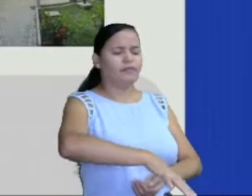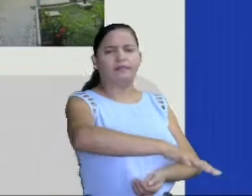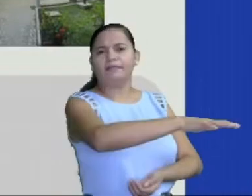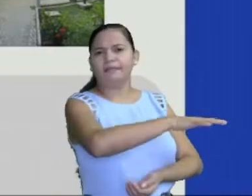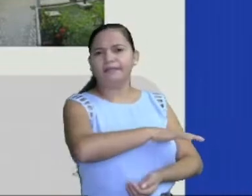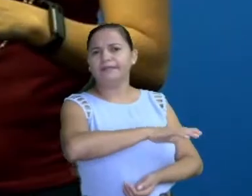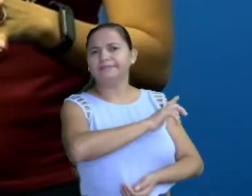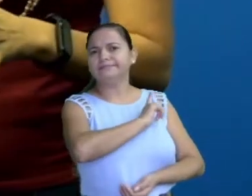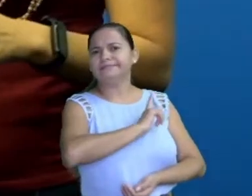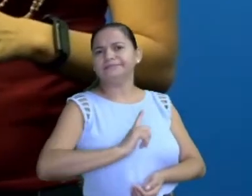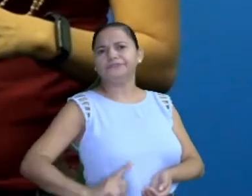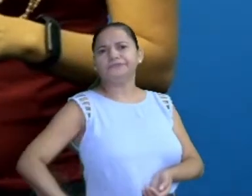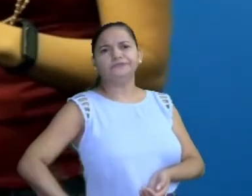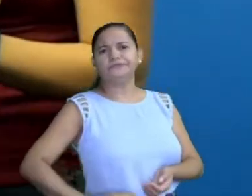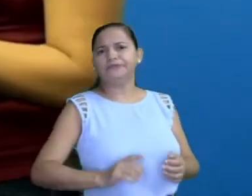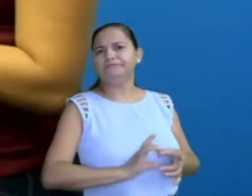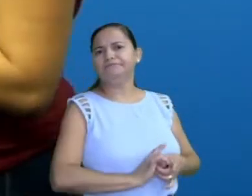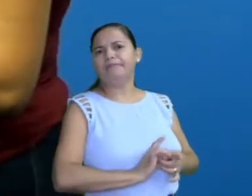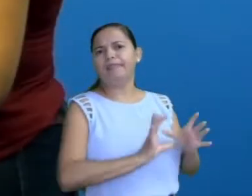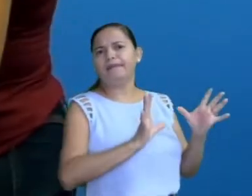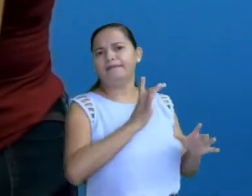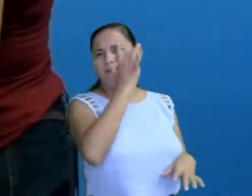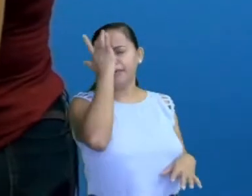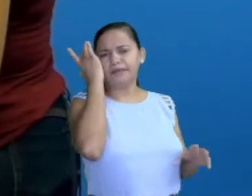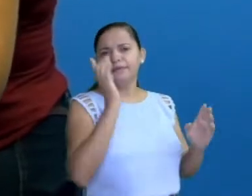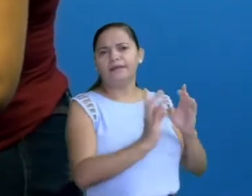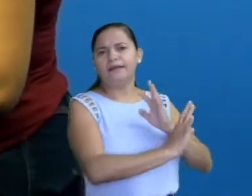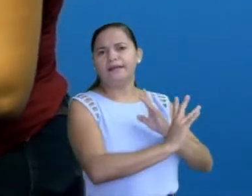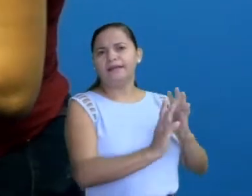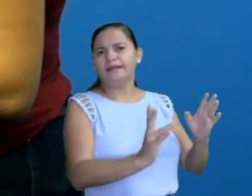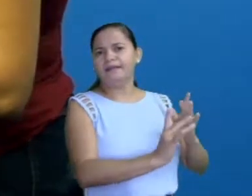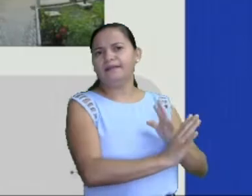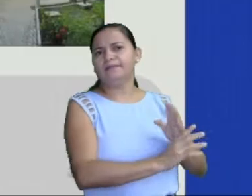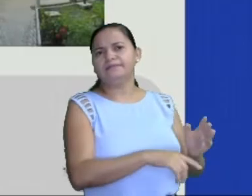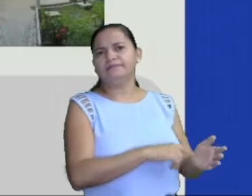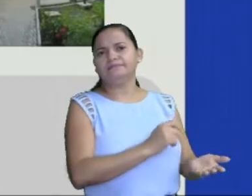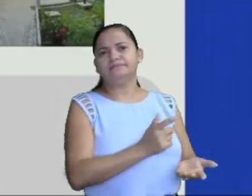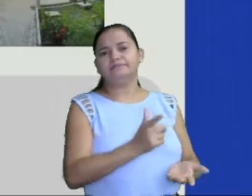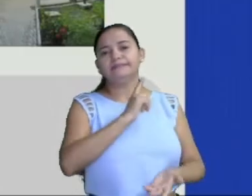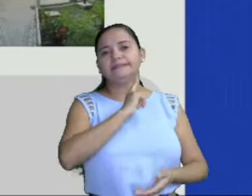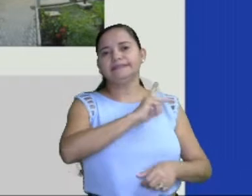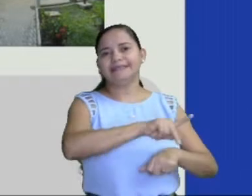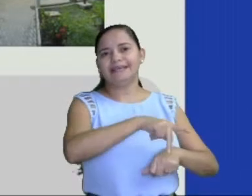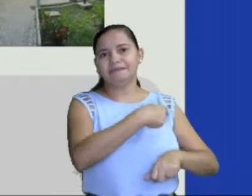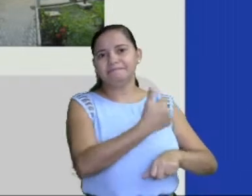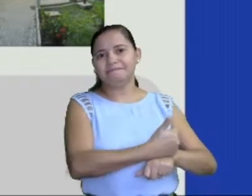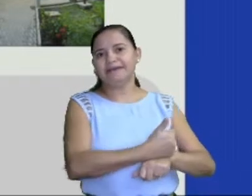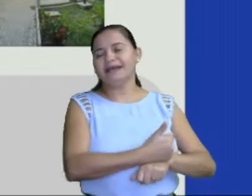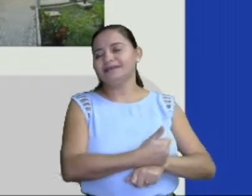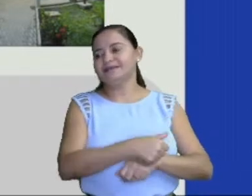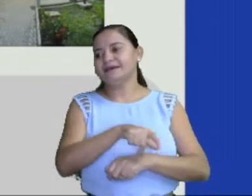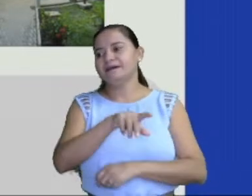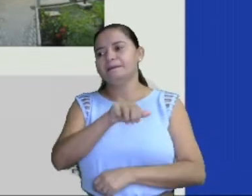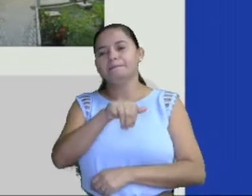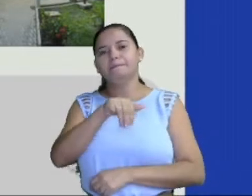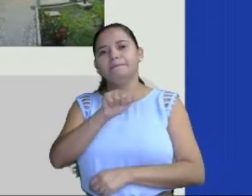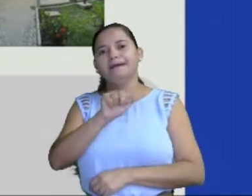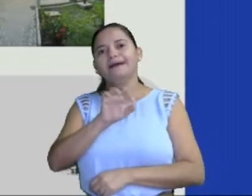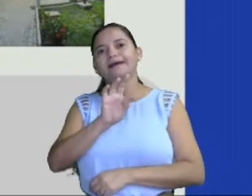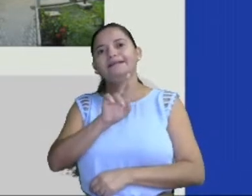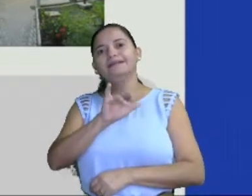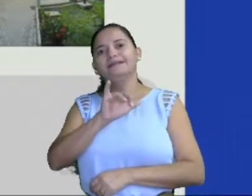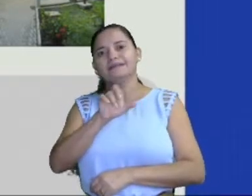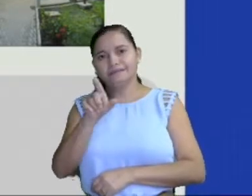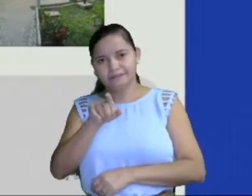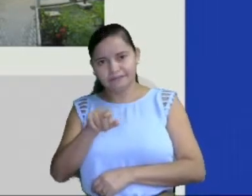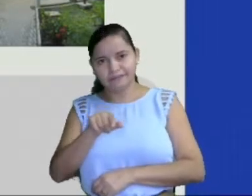pagar nada, porque é público. Olha aí, ó. E como exemplo, eu trouxe aqui a Praça da Matriz, tá vendo? E aí, vamos